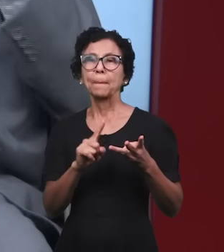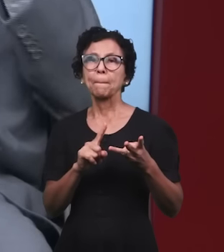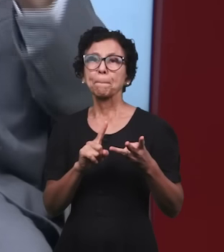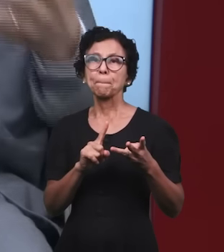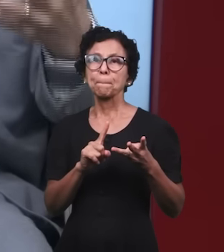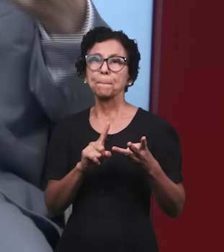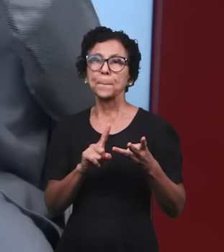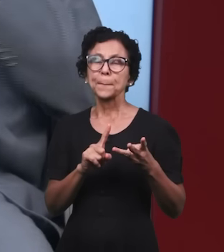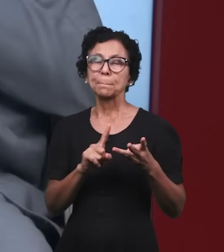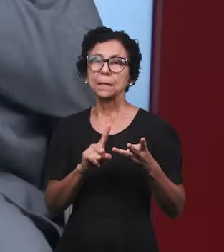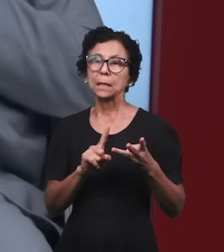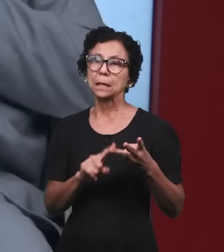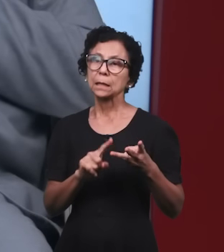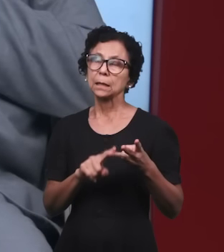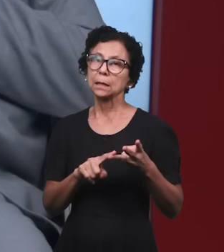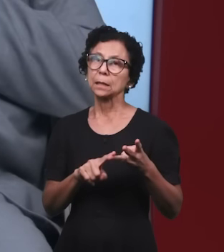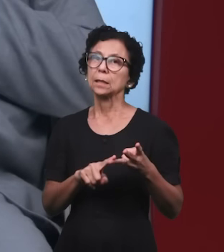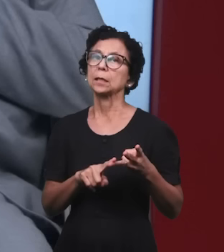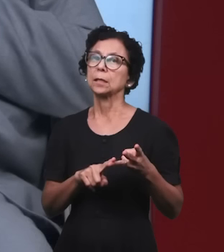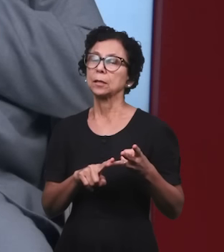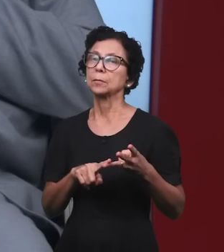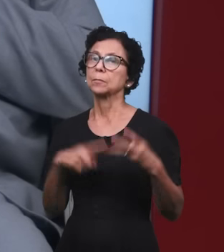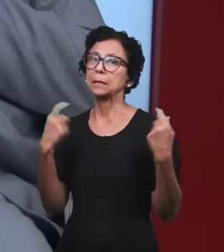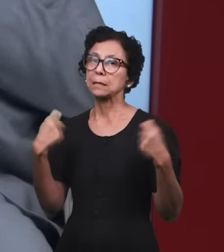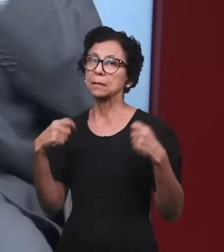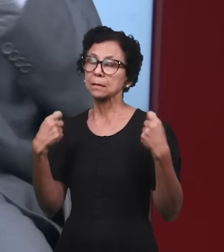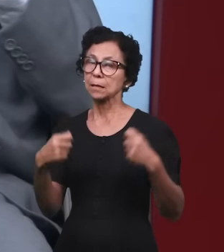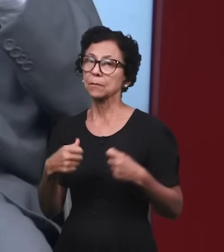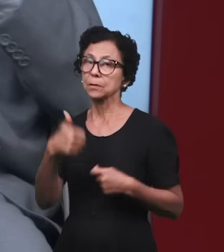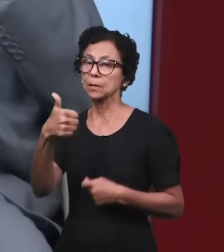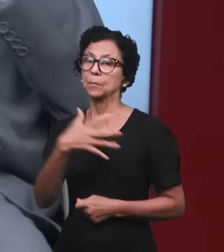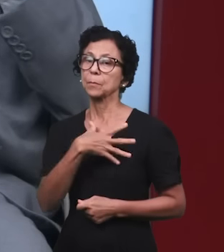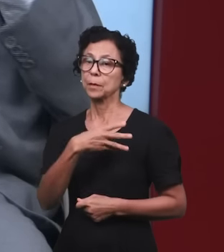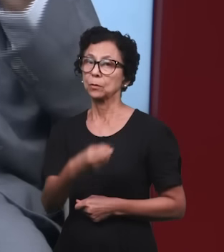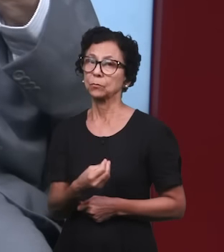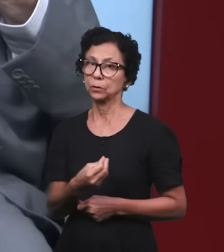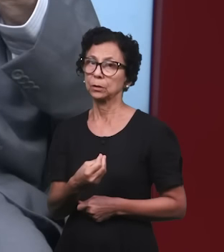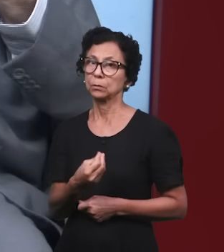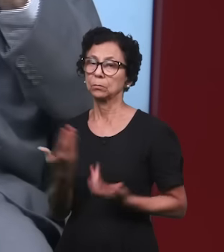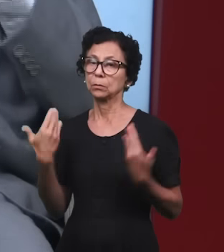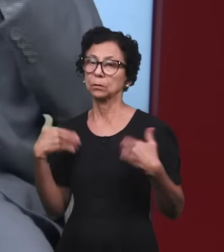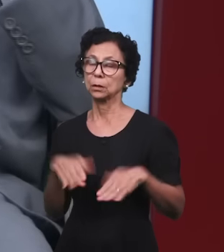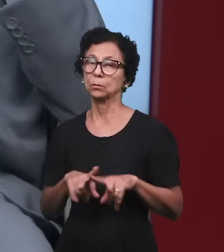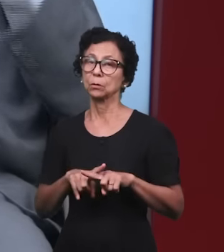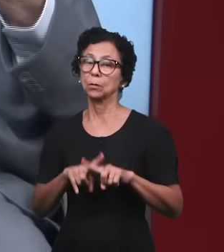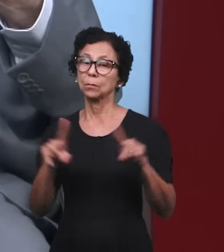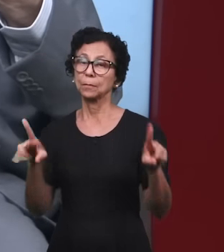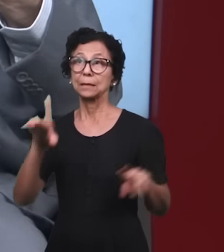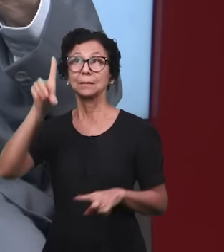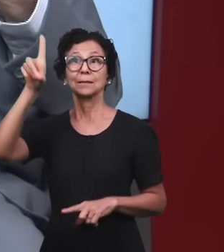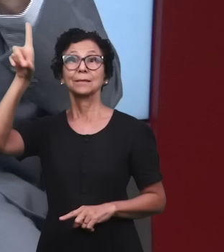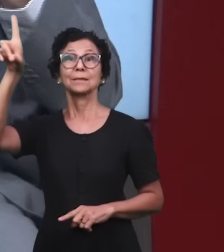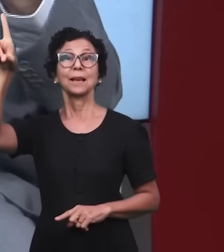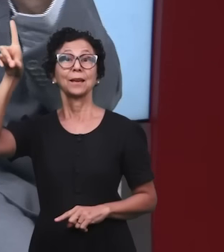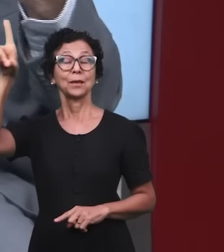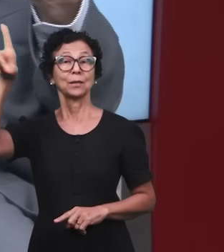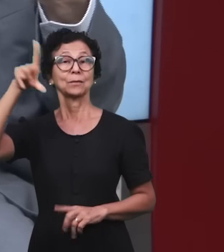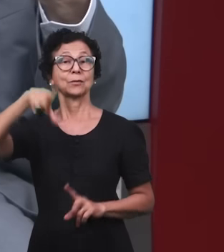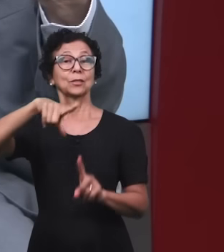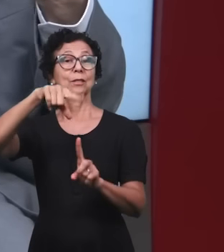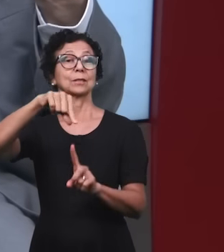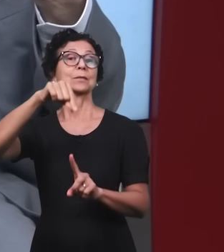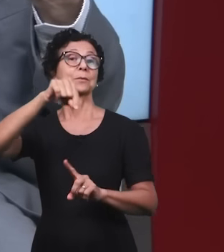Não bastava ser primogênito natural, mas era imprescindível a escolha de Deus, que